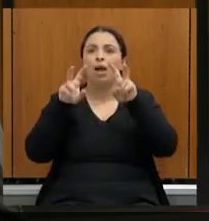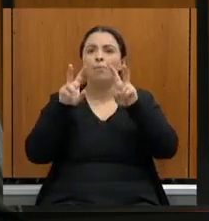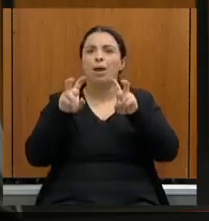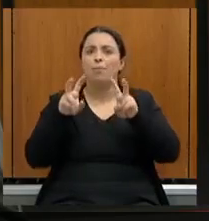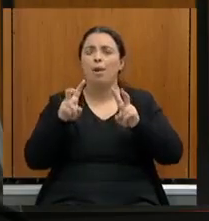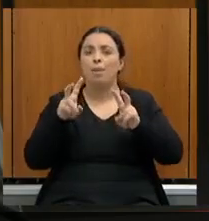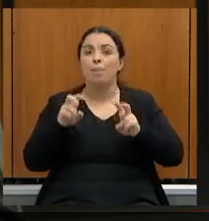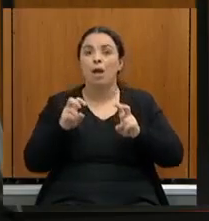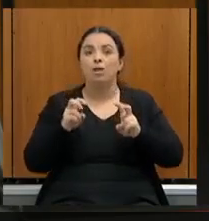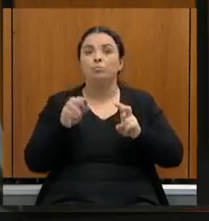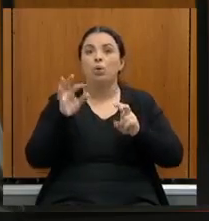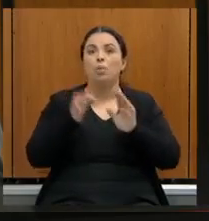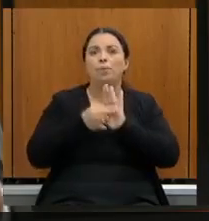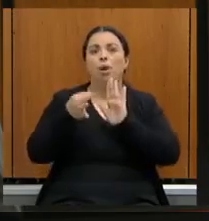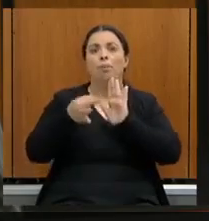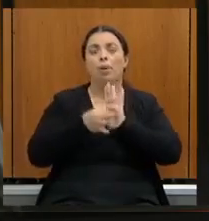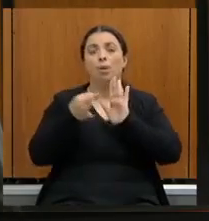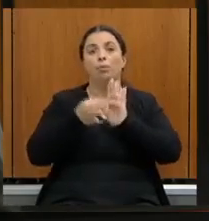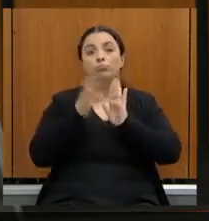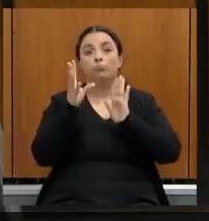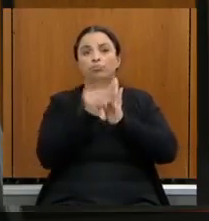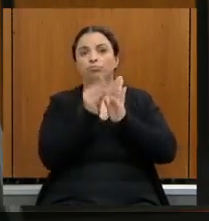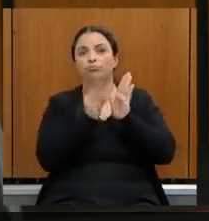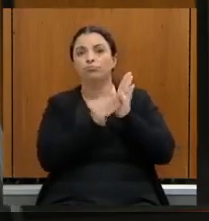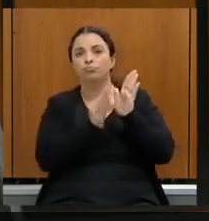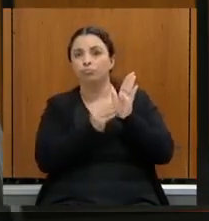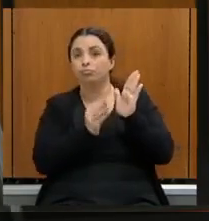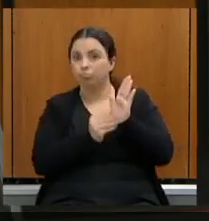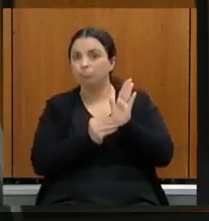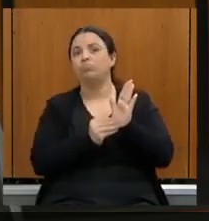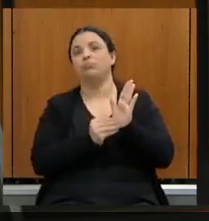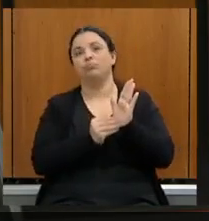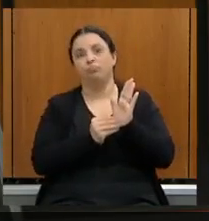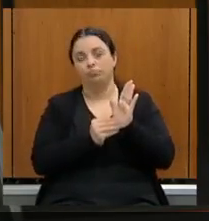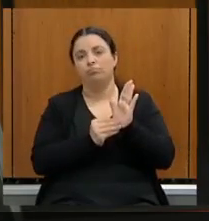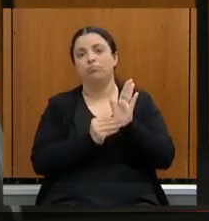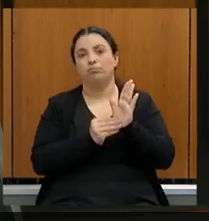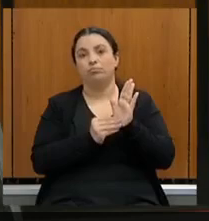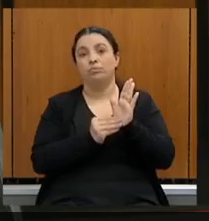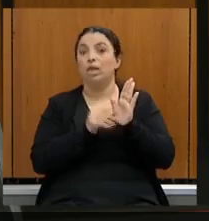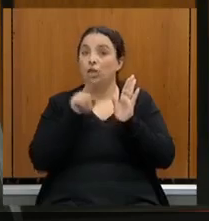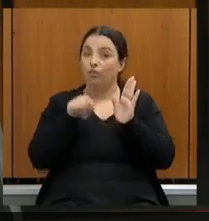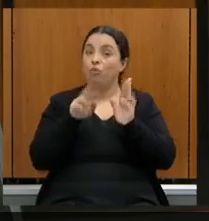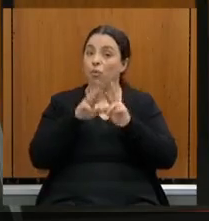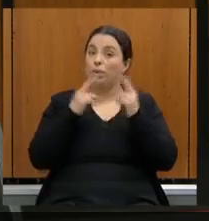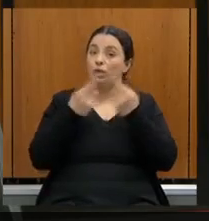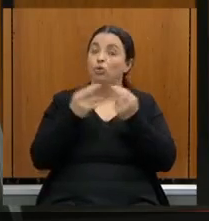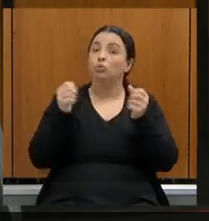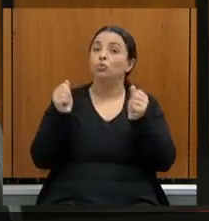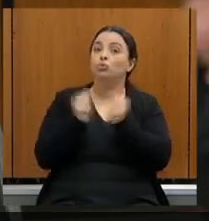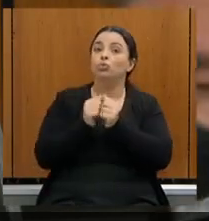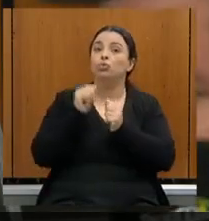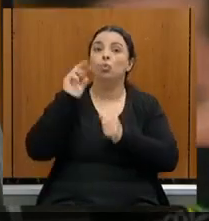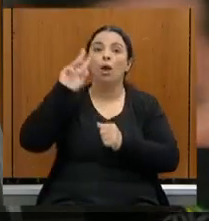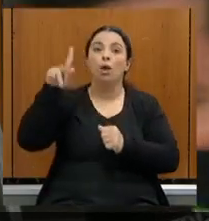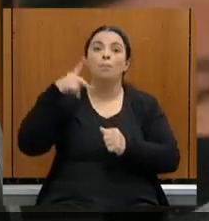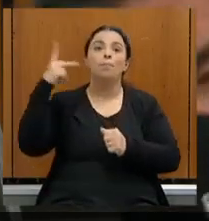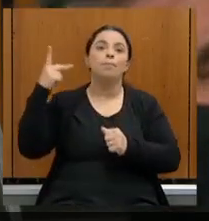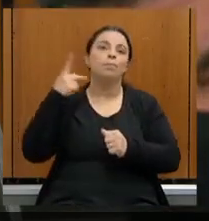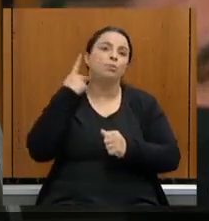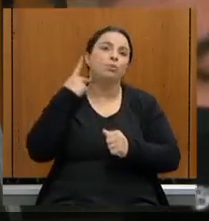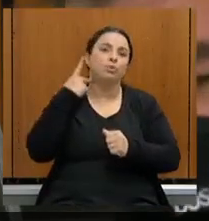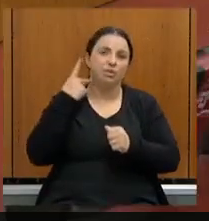levantando, de denúncia, tudo surgiram, numa reunião, com a promotoria. Mas essa omissão,